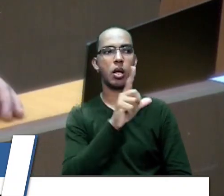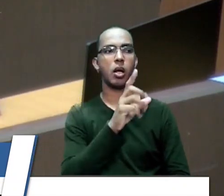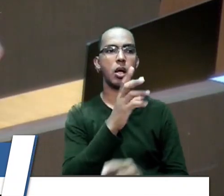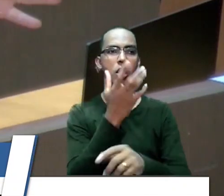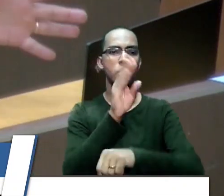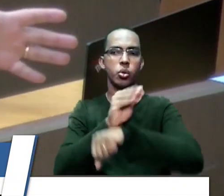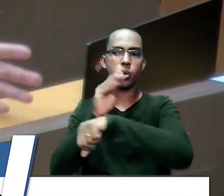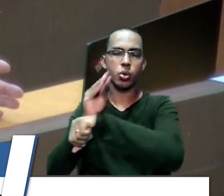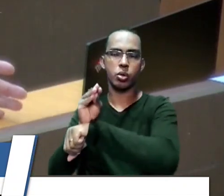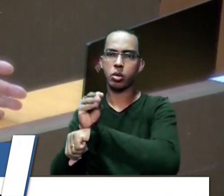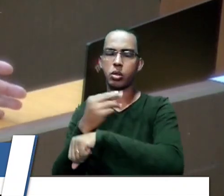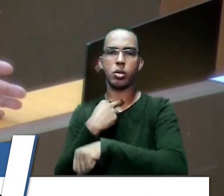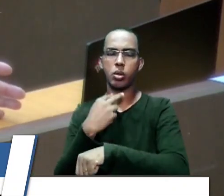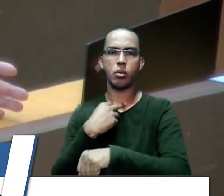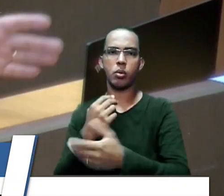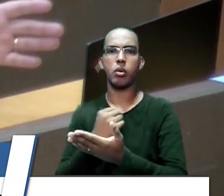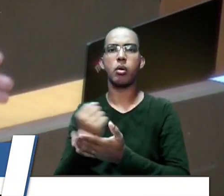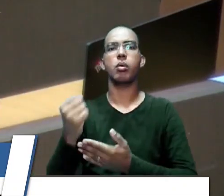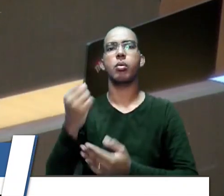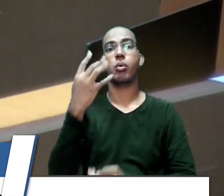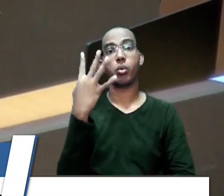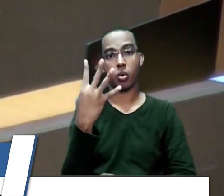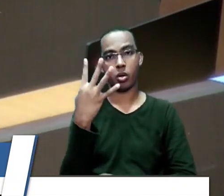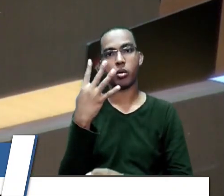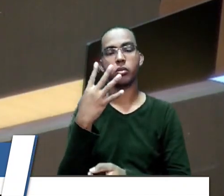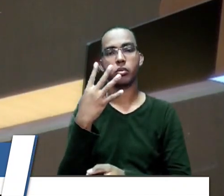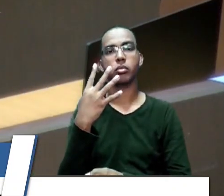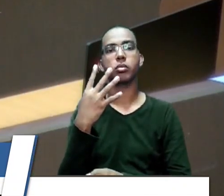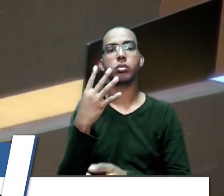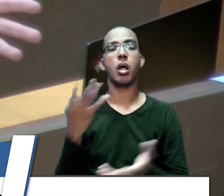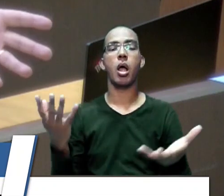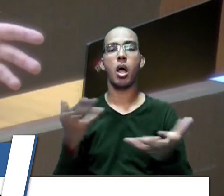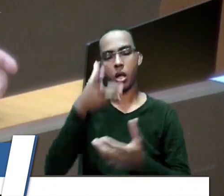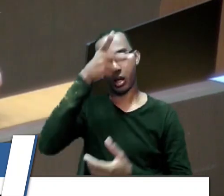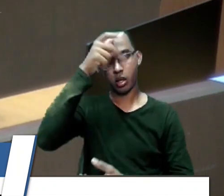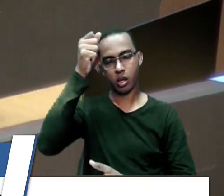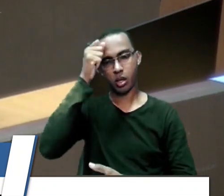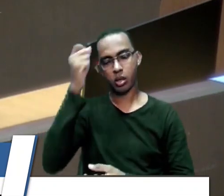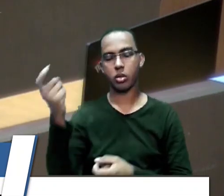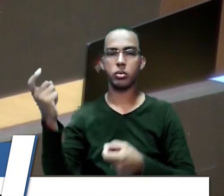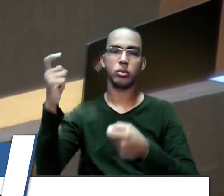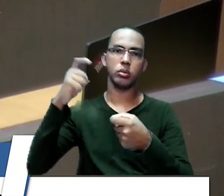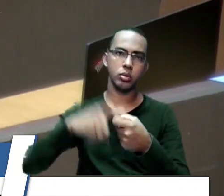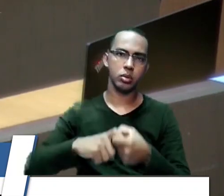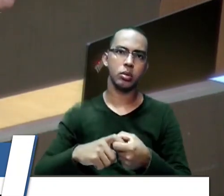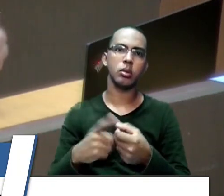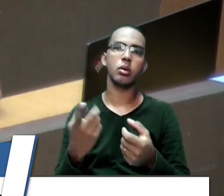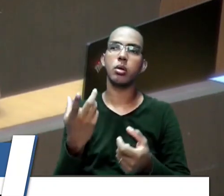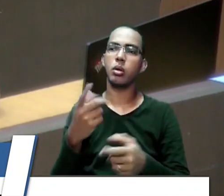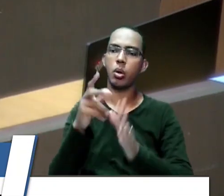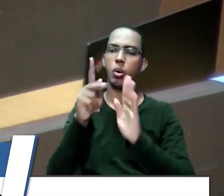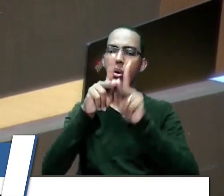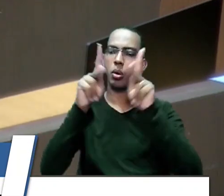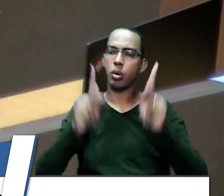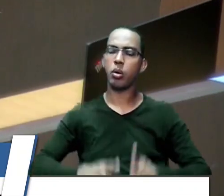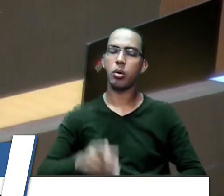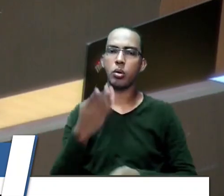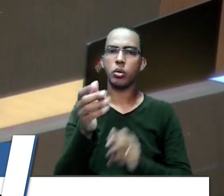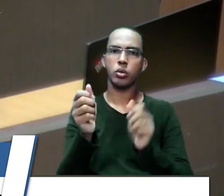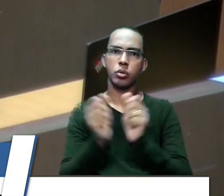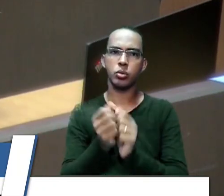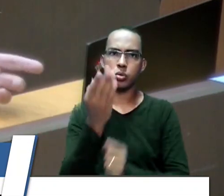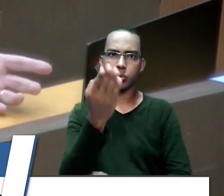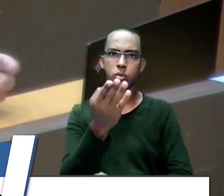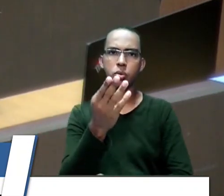foi feita, passou mais 4 anos. E agora o Alexandre, retornando, pega esse projeto novamente, junto com Vossa Excelência. Acho que os outros vereadores